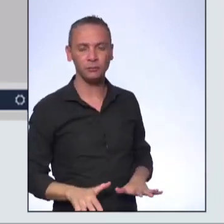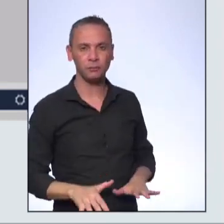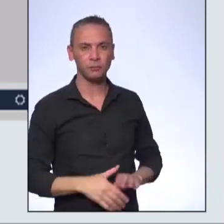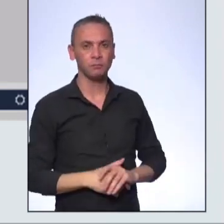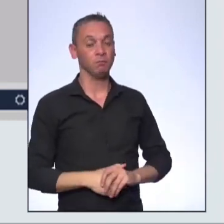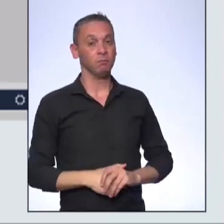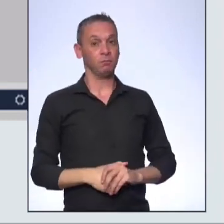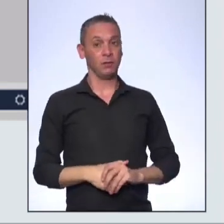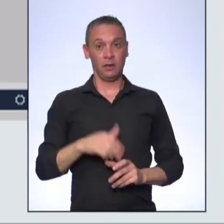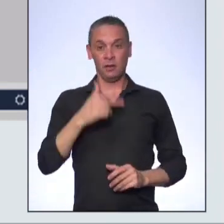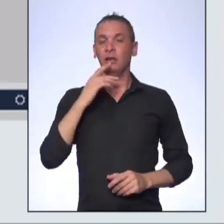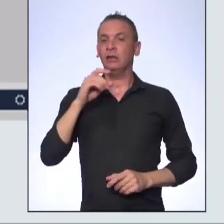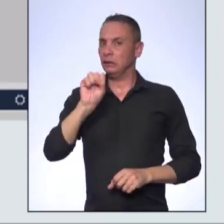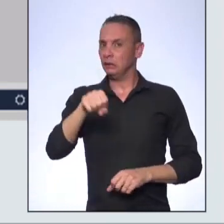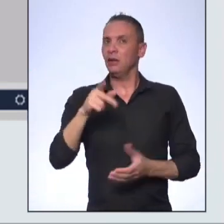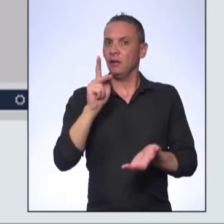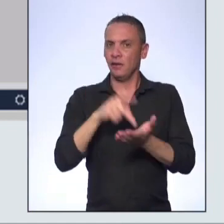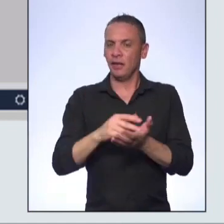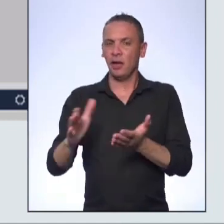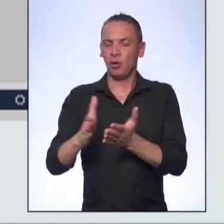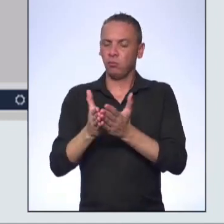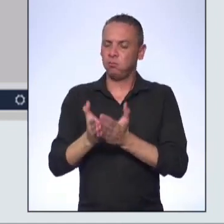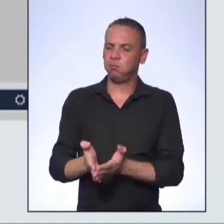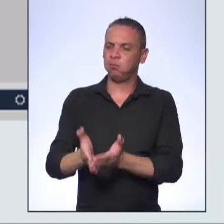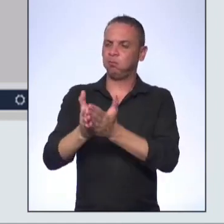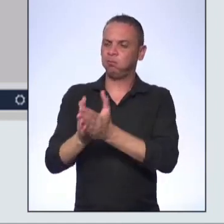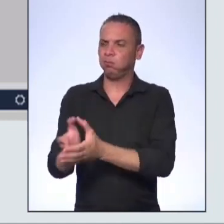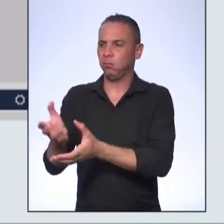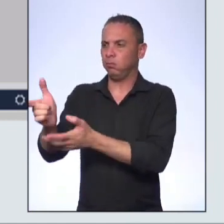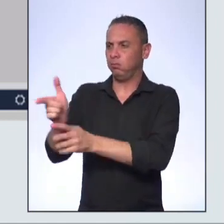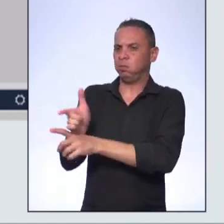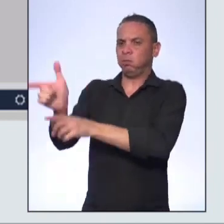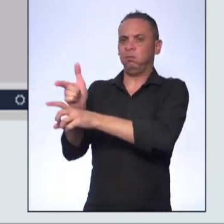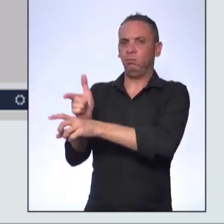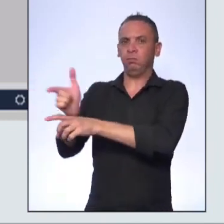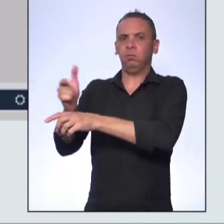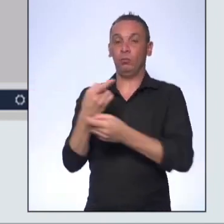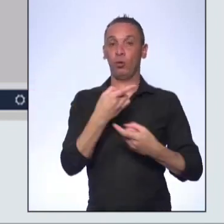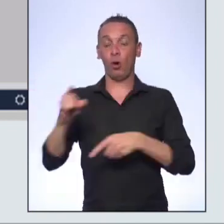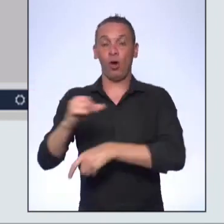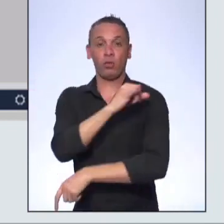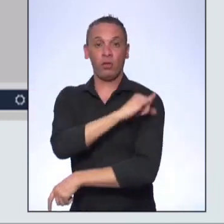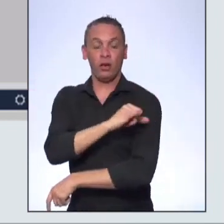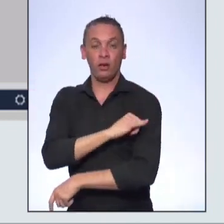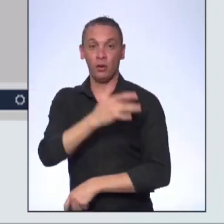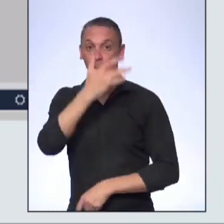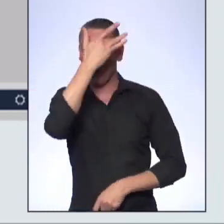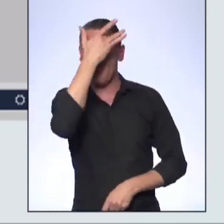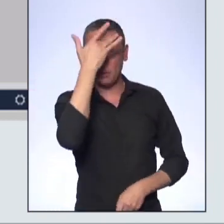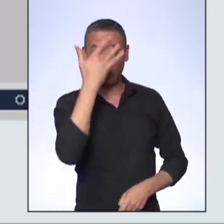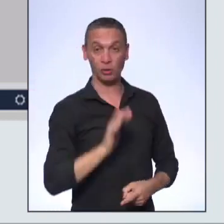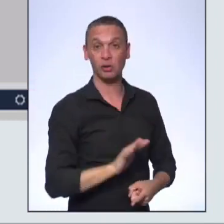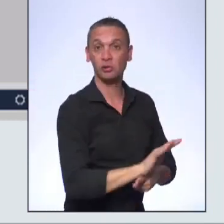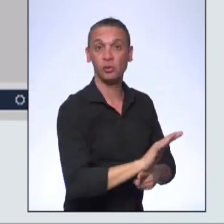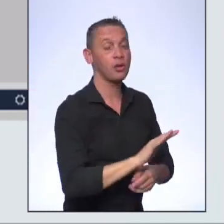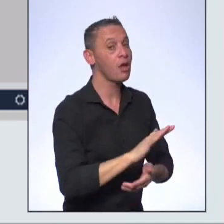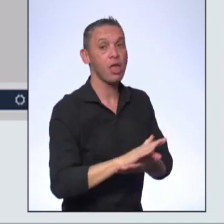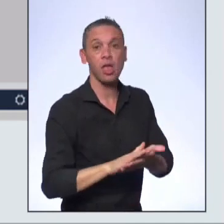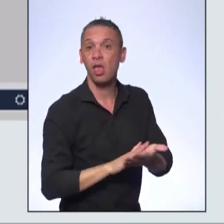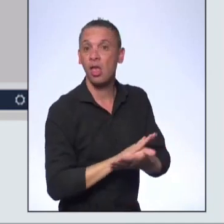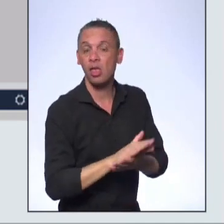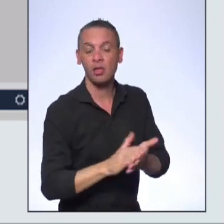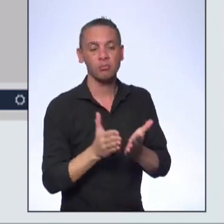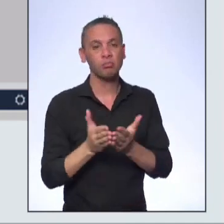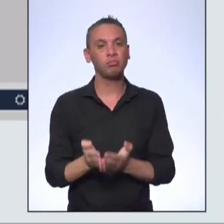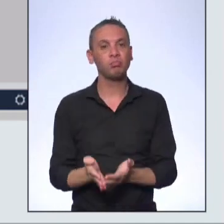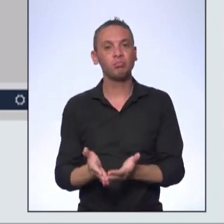realmente foram feitos contra o Rio de Janeiro e Niterói. No entanto, sem o apoio da população, os navios ficaram sem